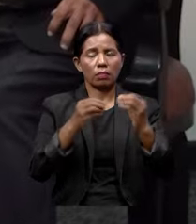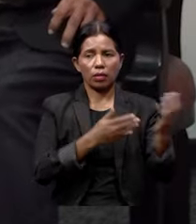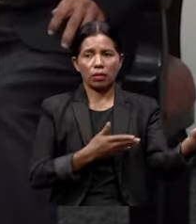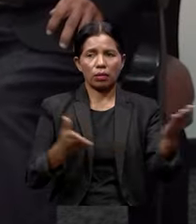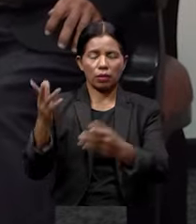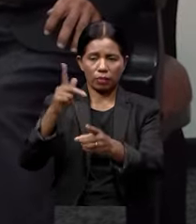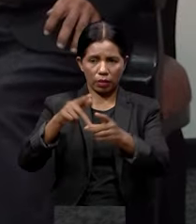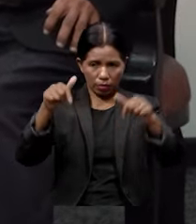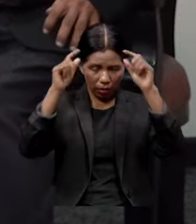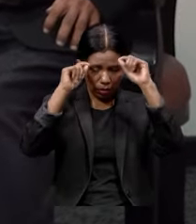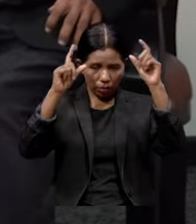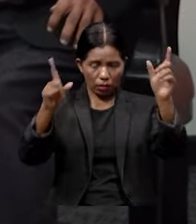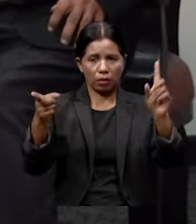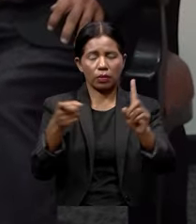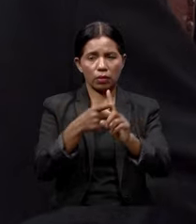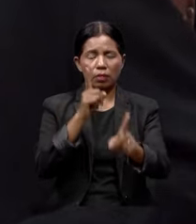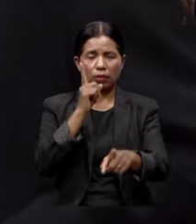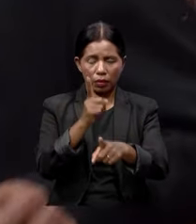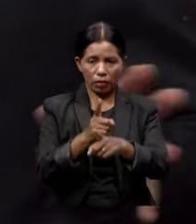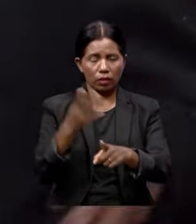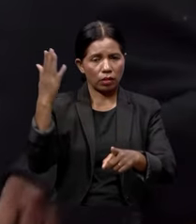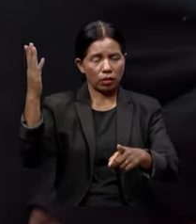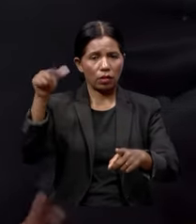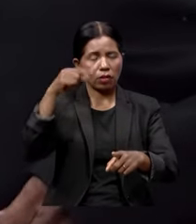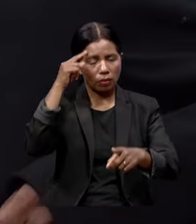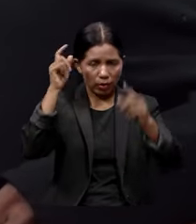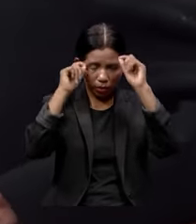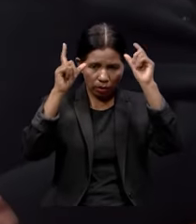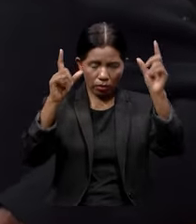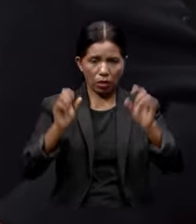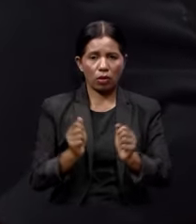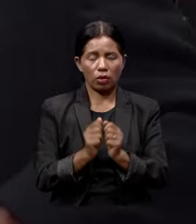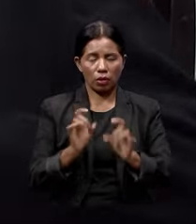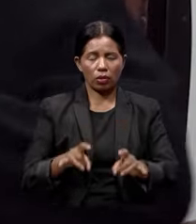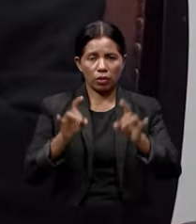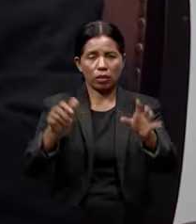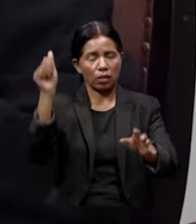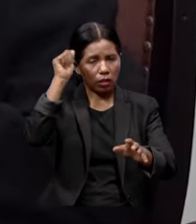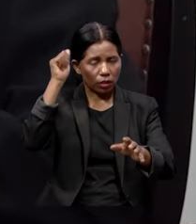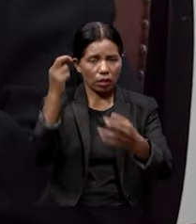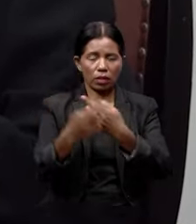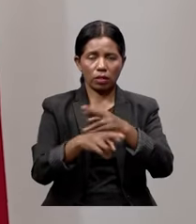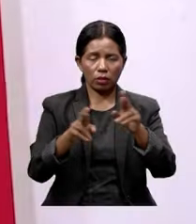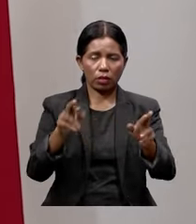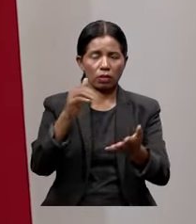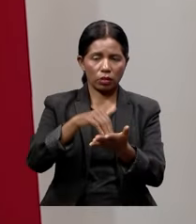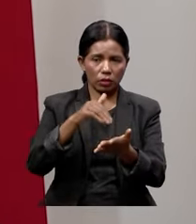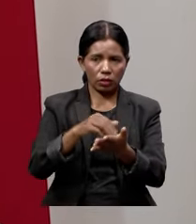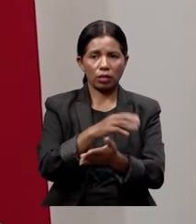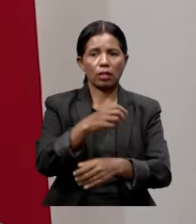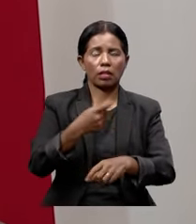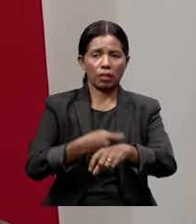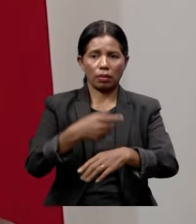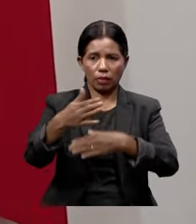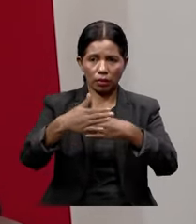Cadorasme Timor-Leste positivo TVS, no IA Governo Timor-Leste ou Austrália, se analisa o resultado estudo né, no ne IA Tempo